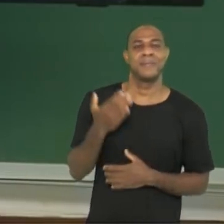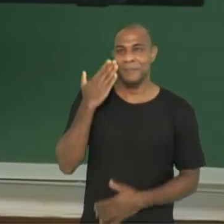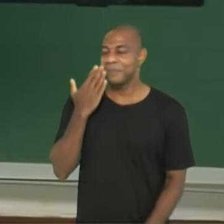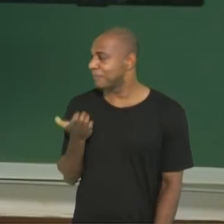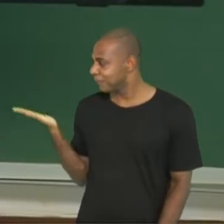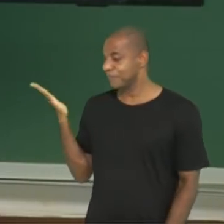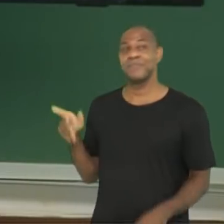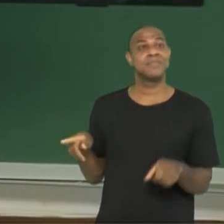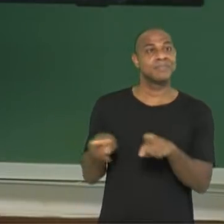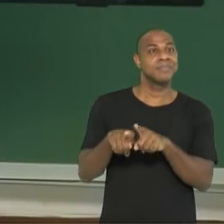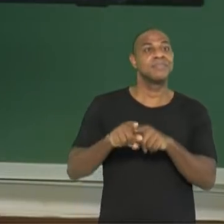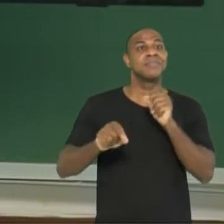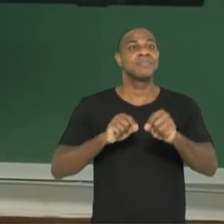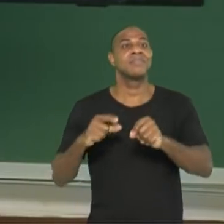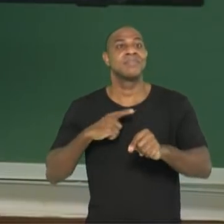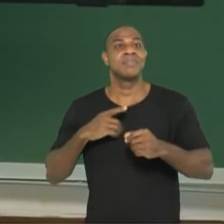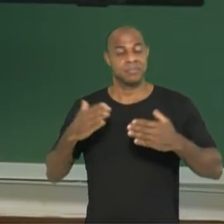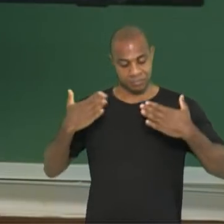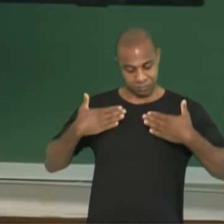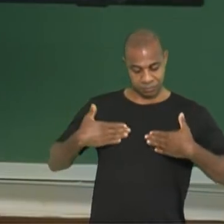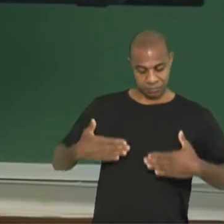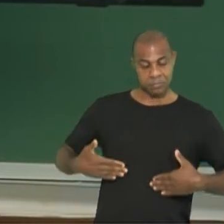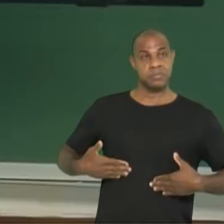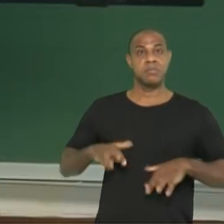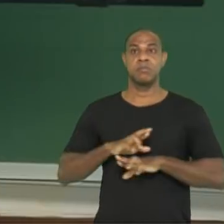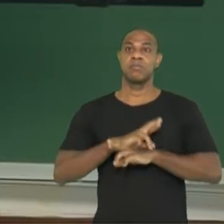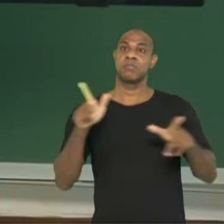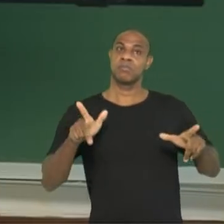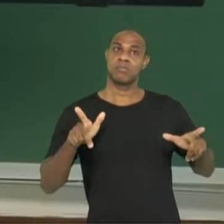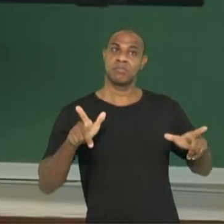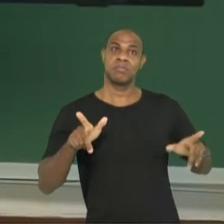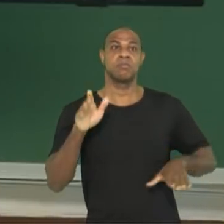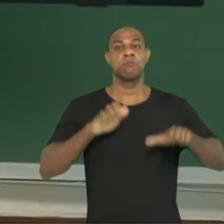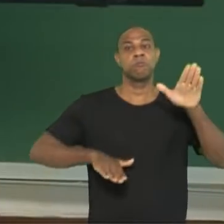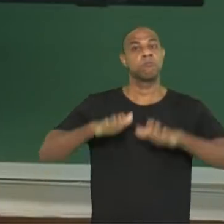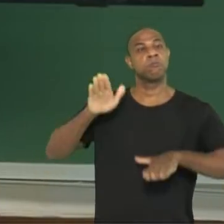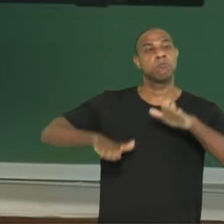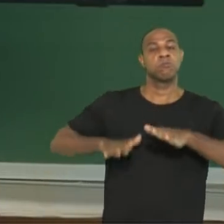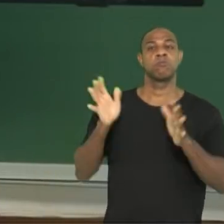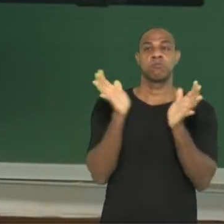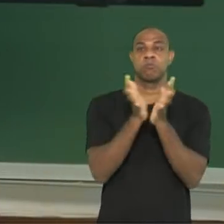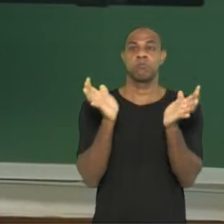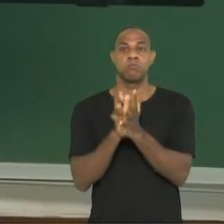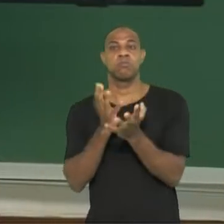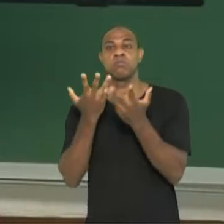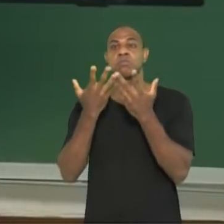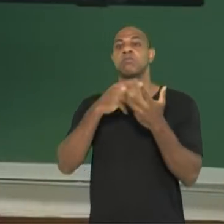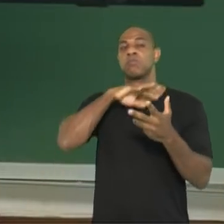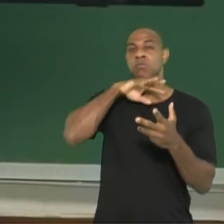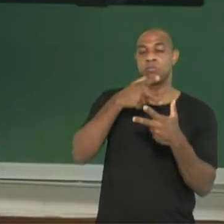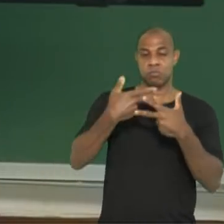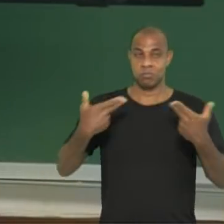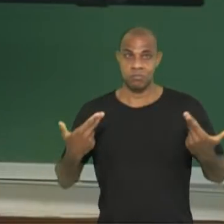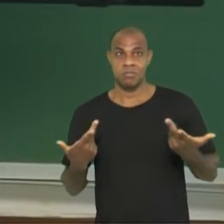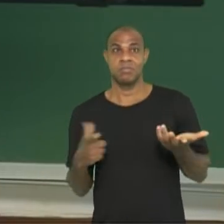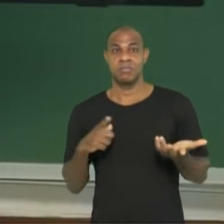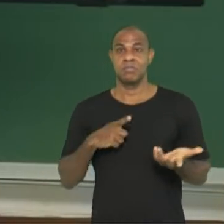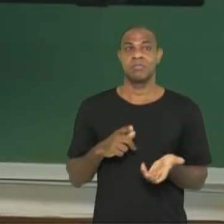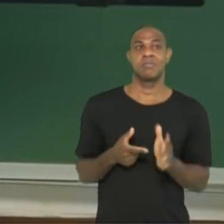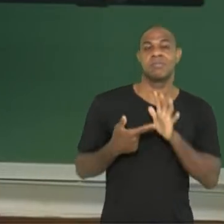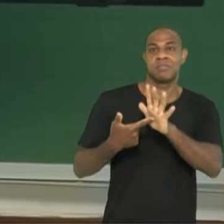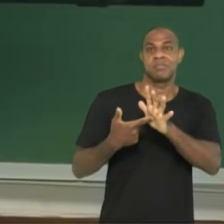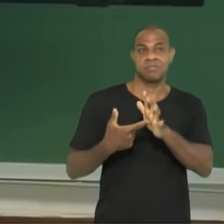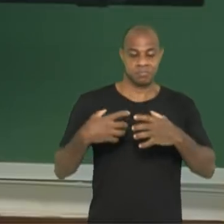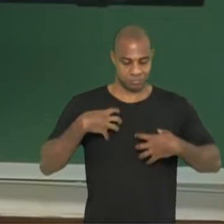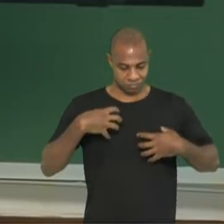Além disso, eles têm partes do corpo diferentes. Dependendo do grupo que o animal pertencer, ele vai ter essas